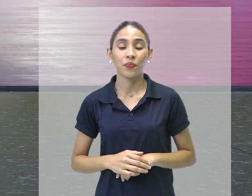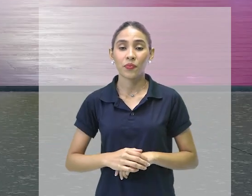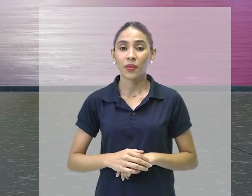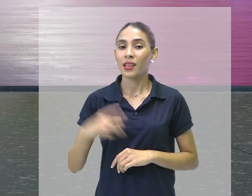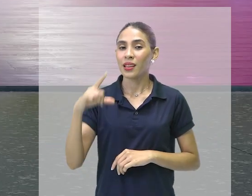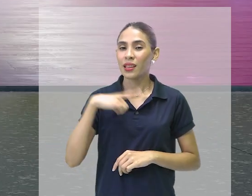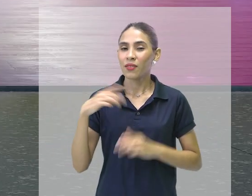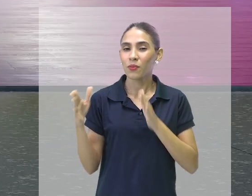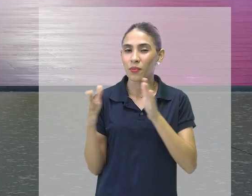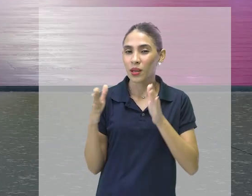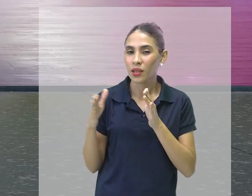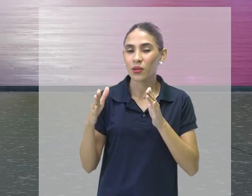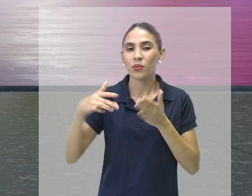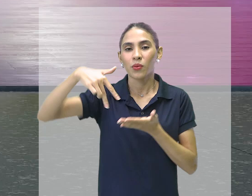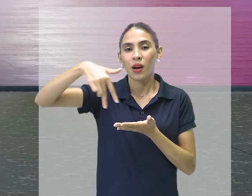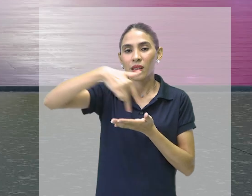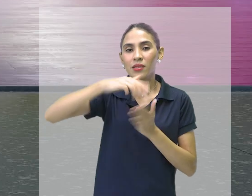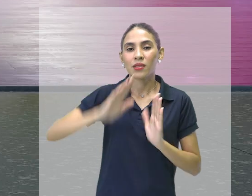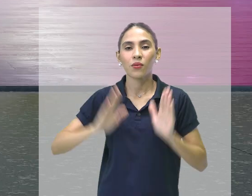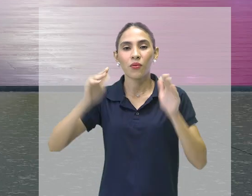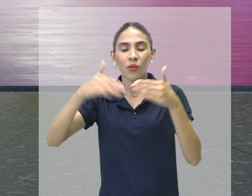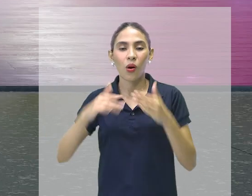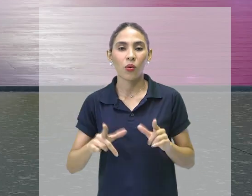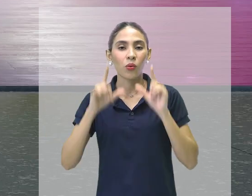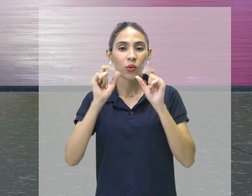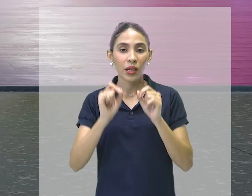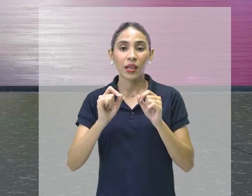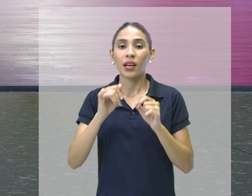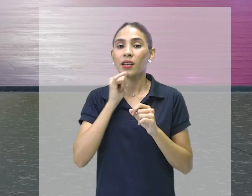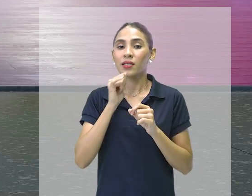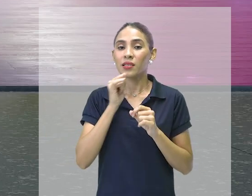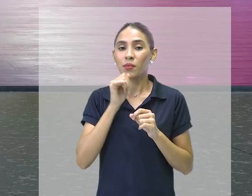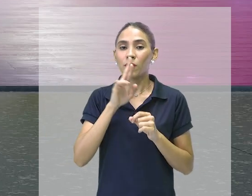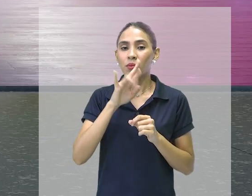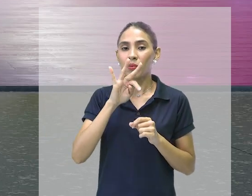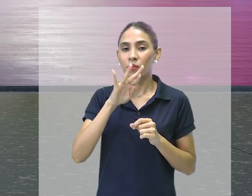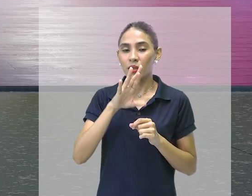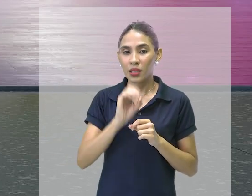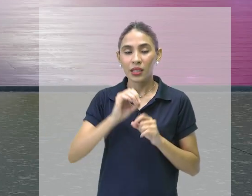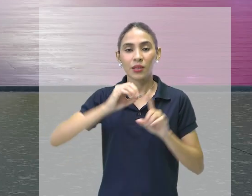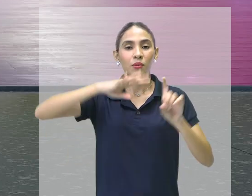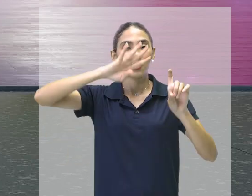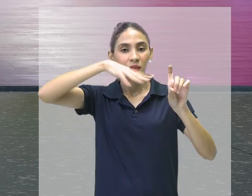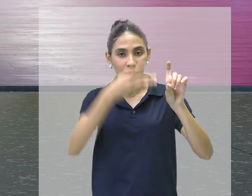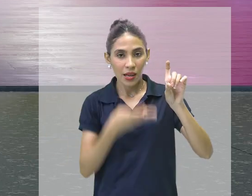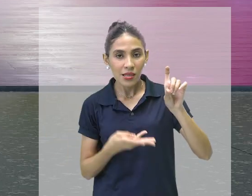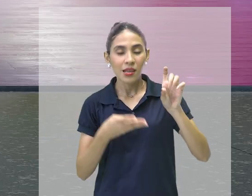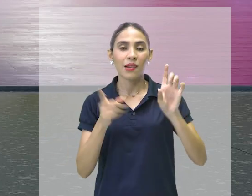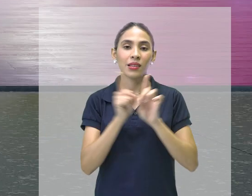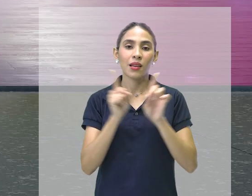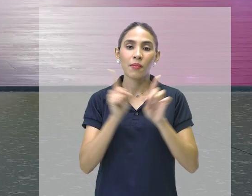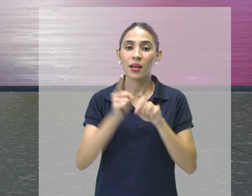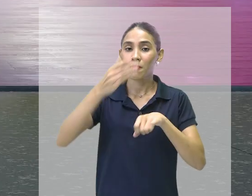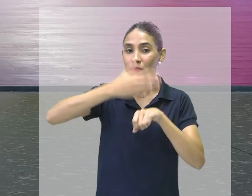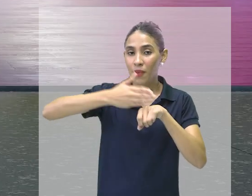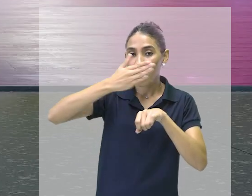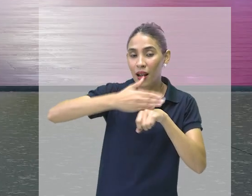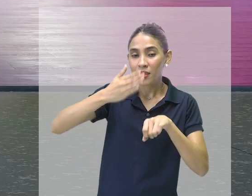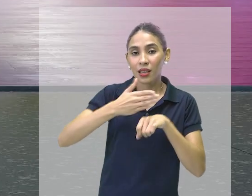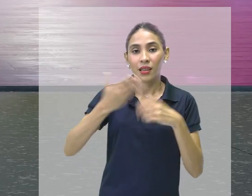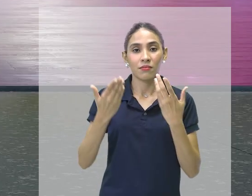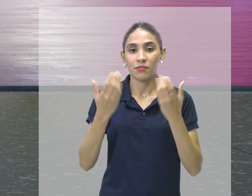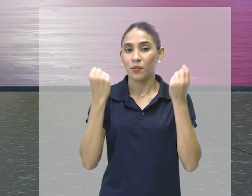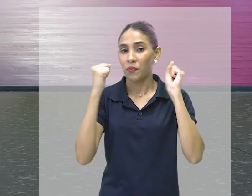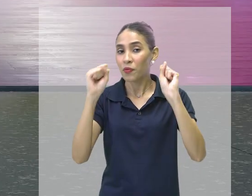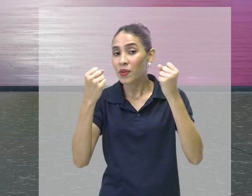evolução. Houve períodos que a dança ela estava voltada mais para a questão do rito, de celebrações, né? Como